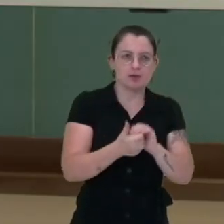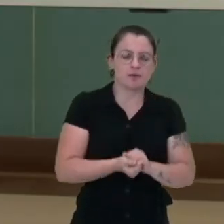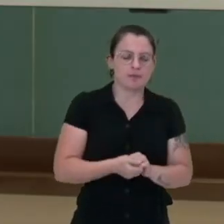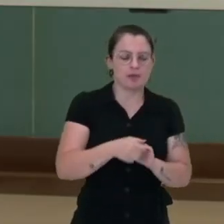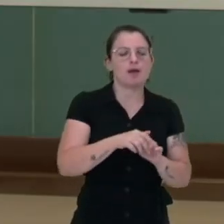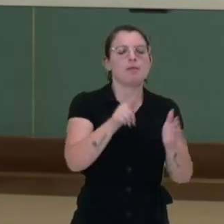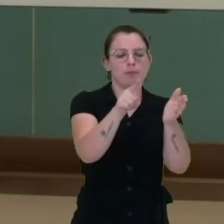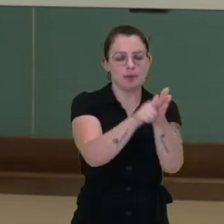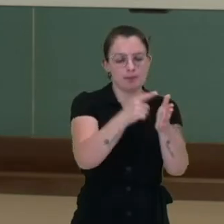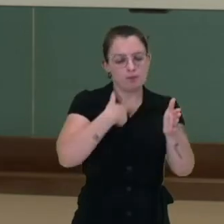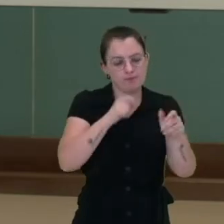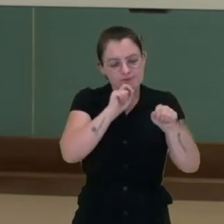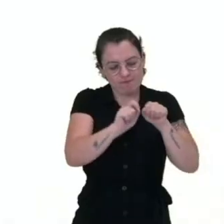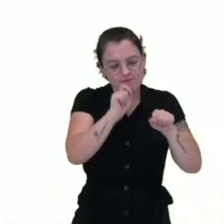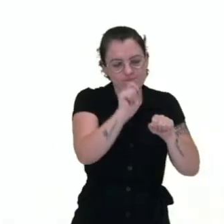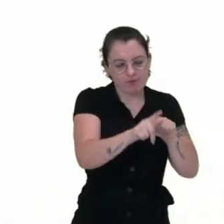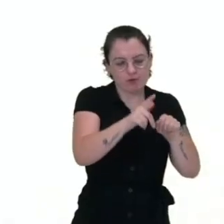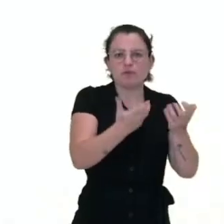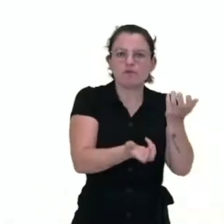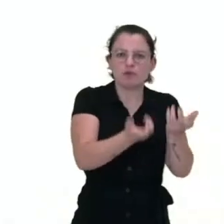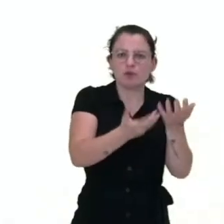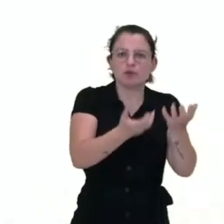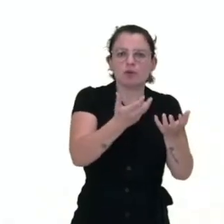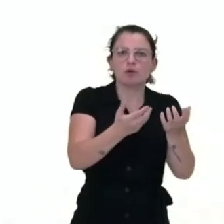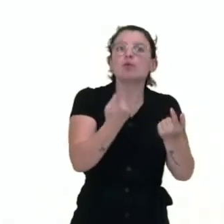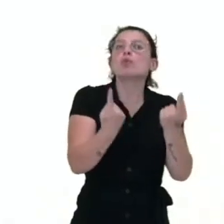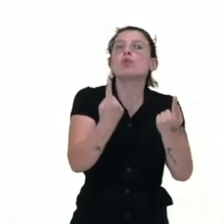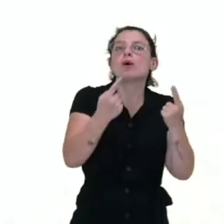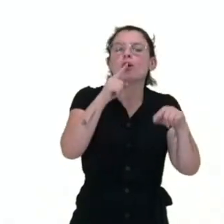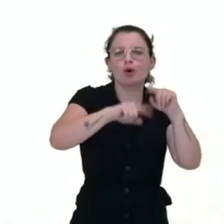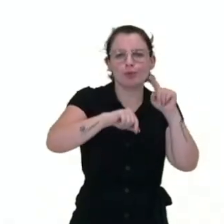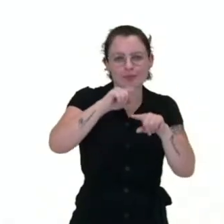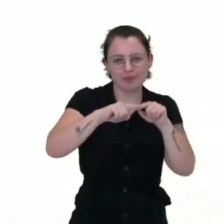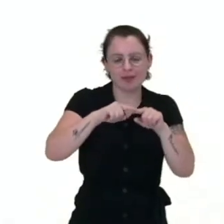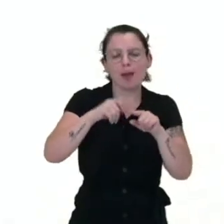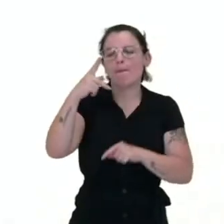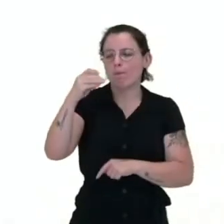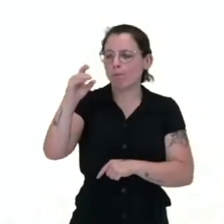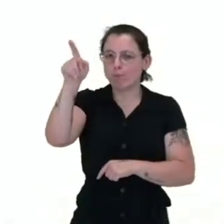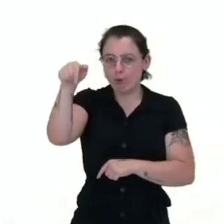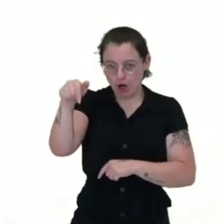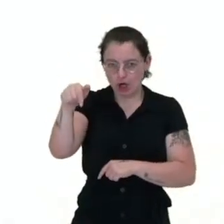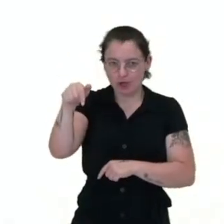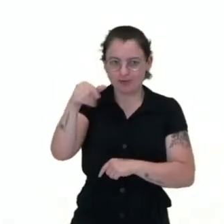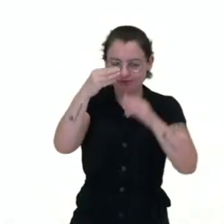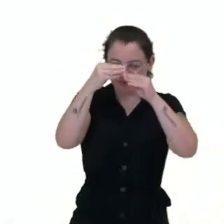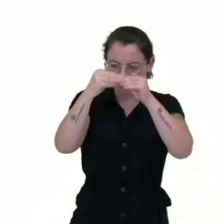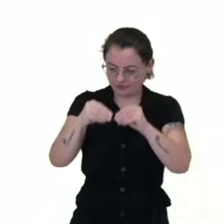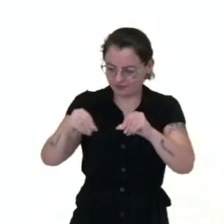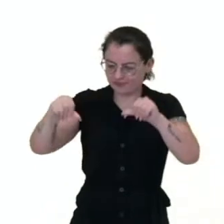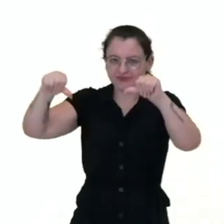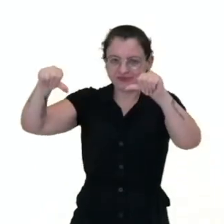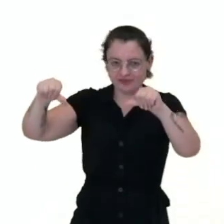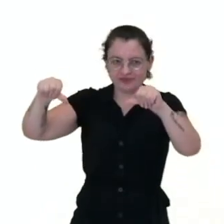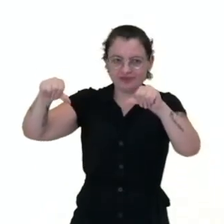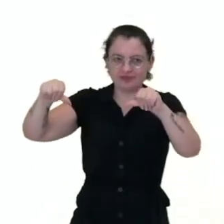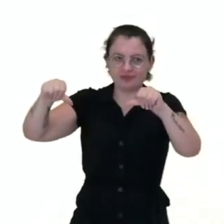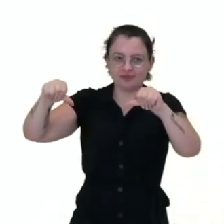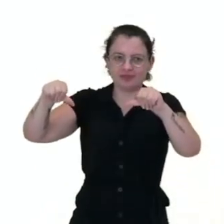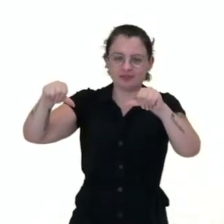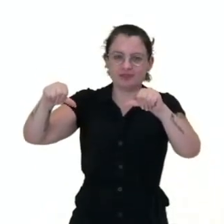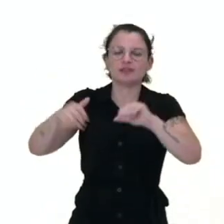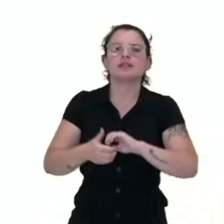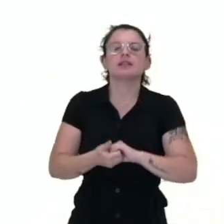fogo num papel, por exemplo, quais são os meus produtos? O pó, né, aquele material que ficou